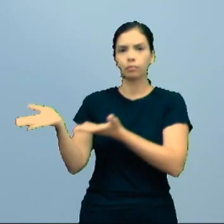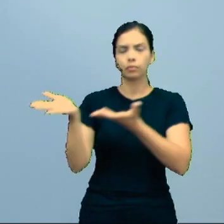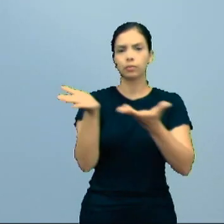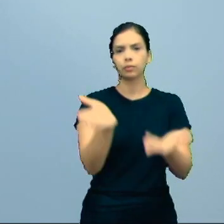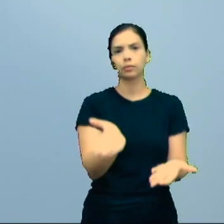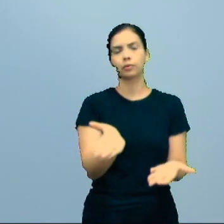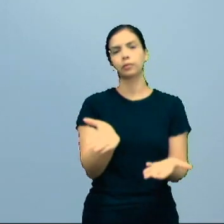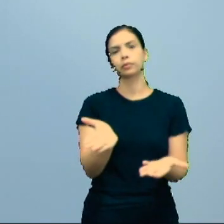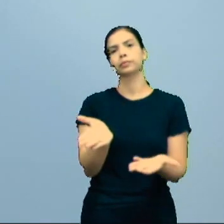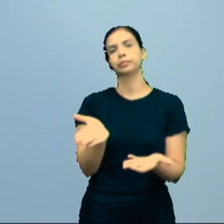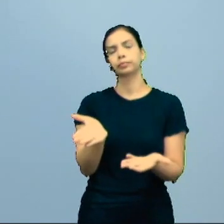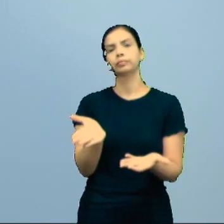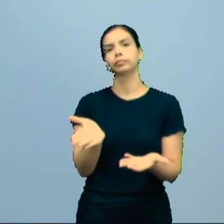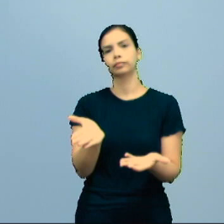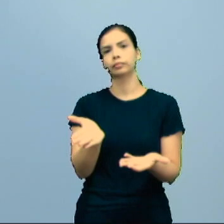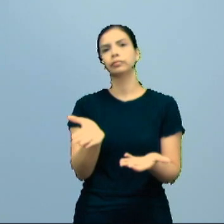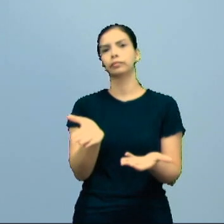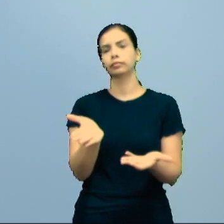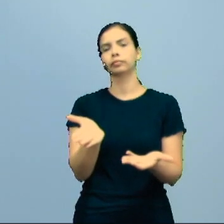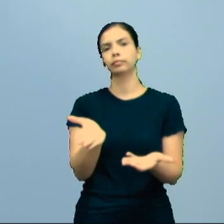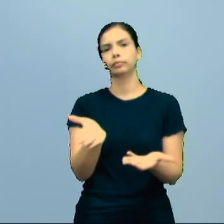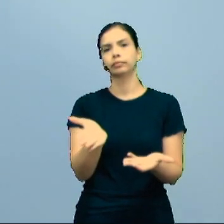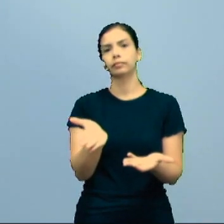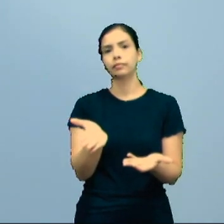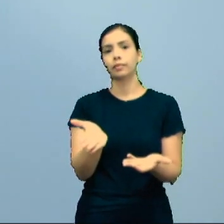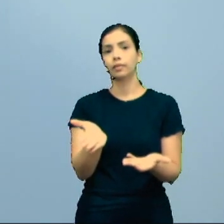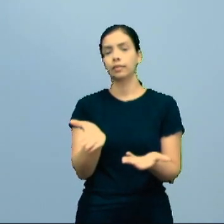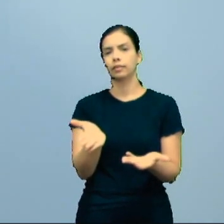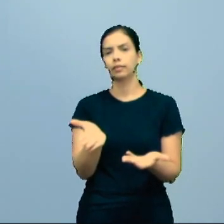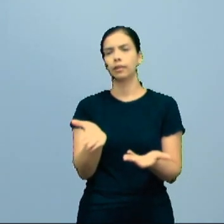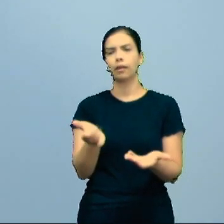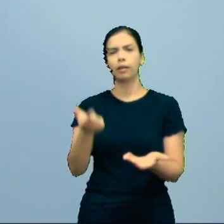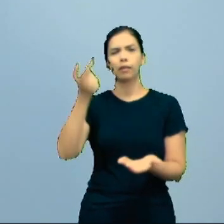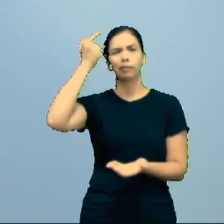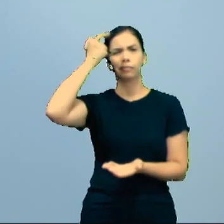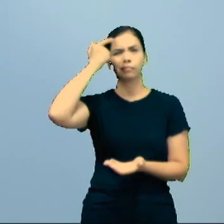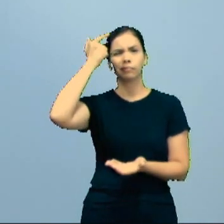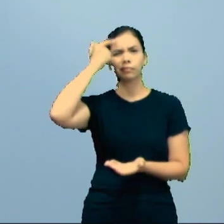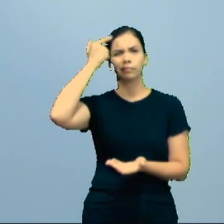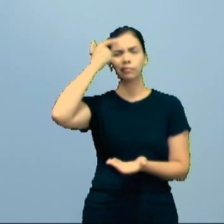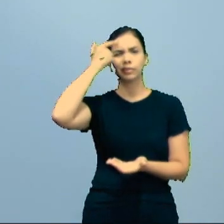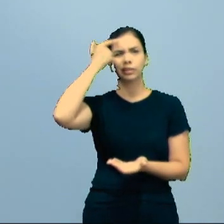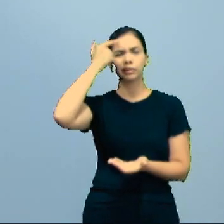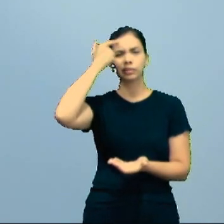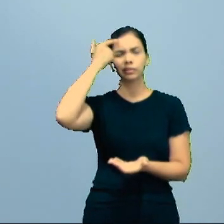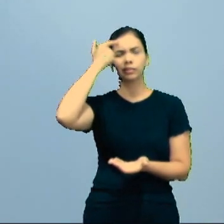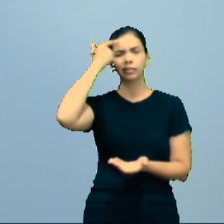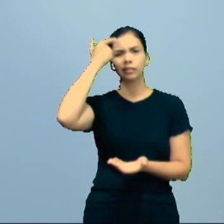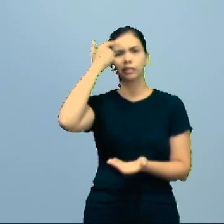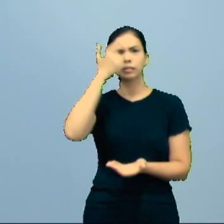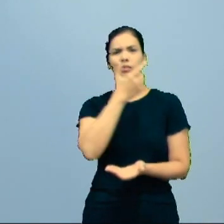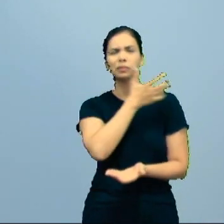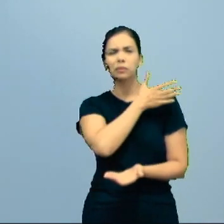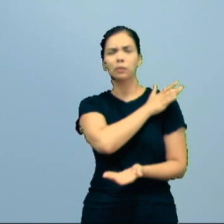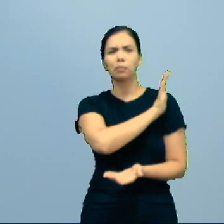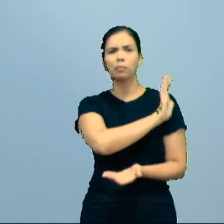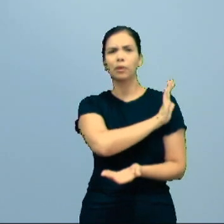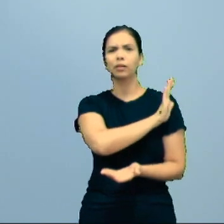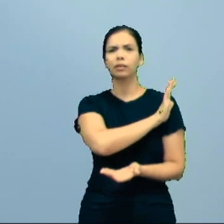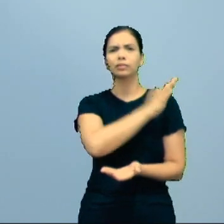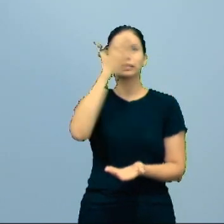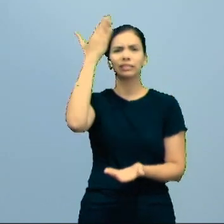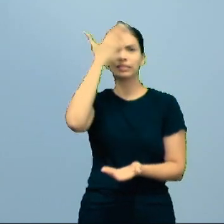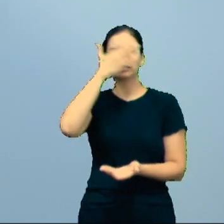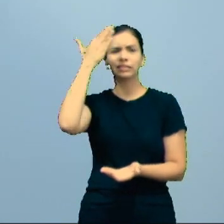ele é veiculado, contribui para a criação de um fanatismo cego, para a criação de uma alienação esportiva, que muitas